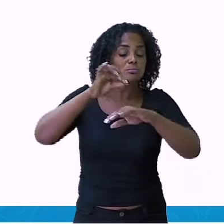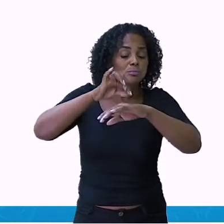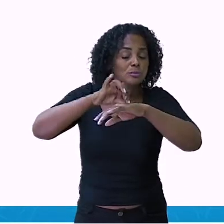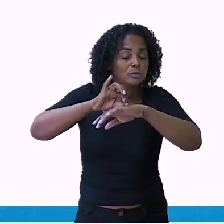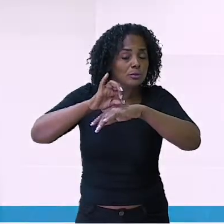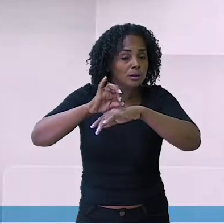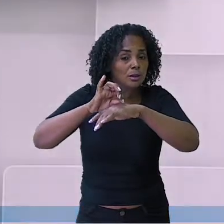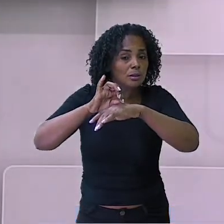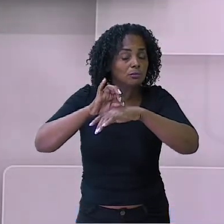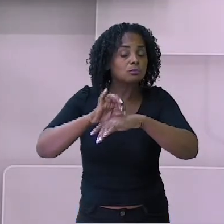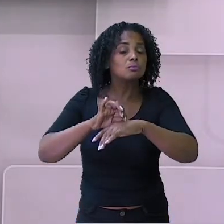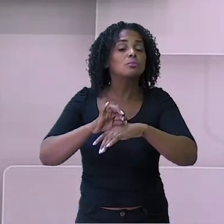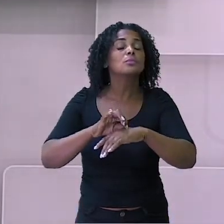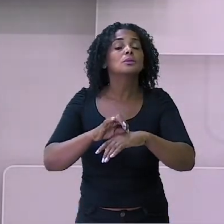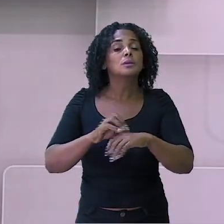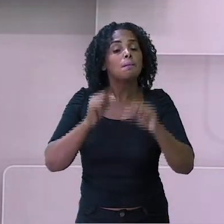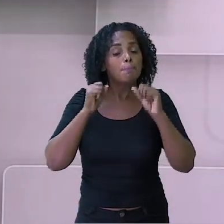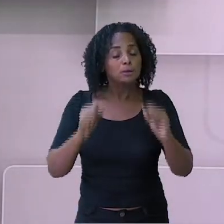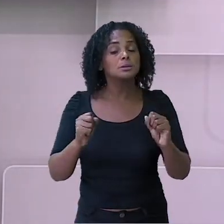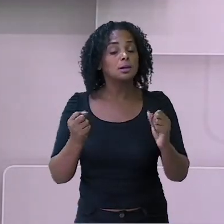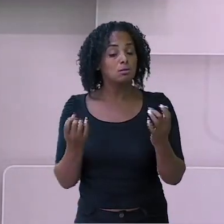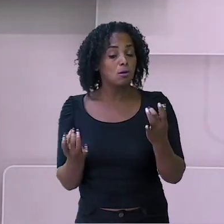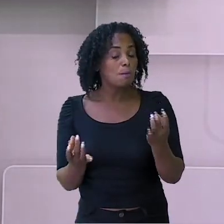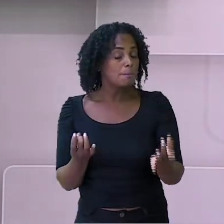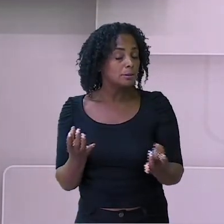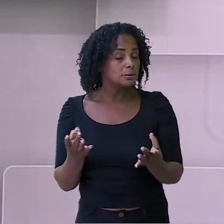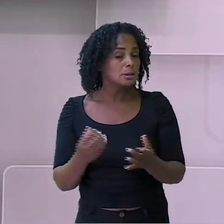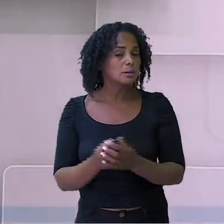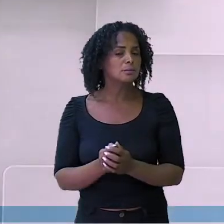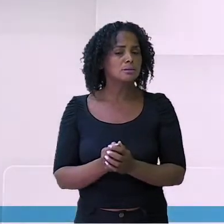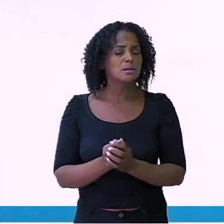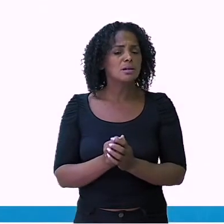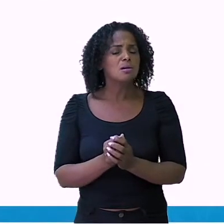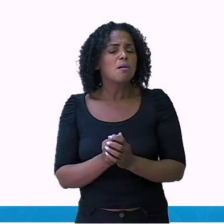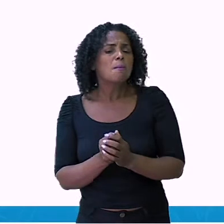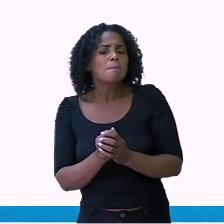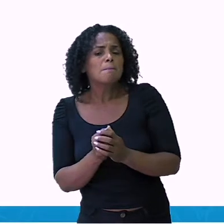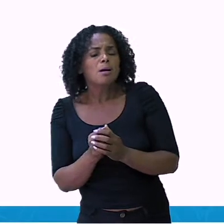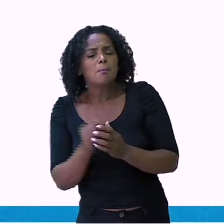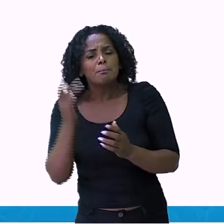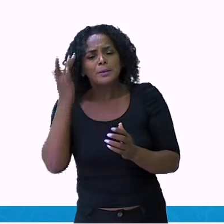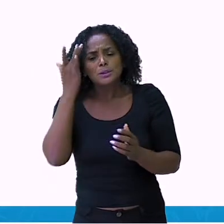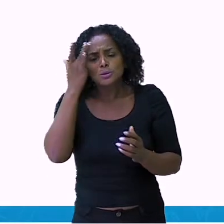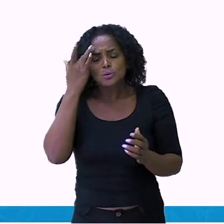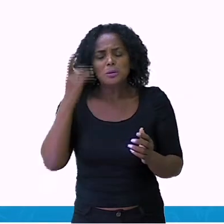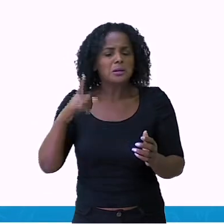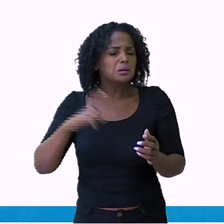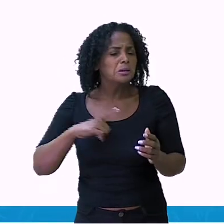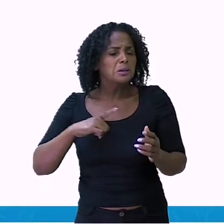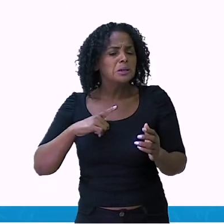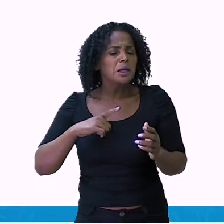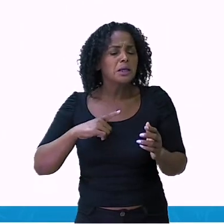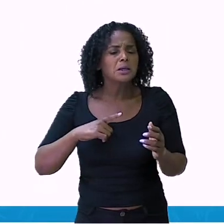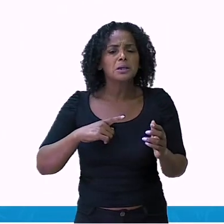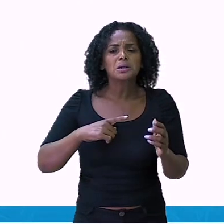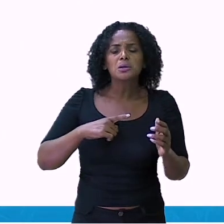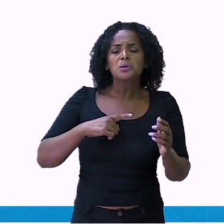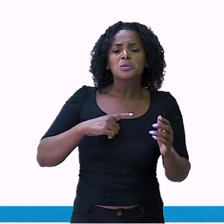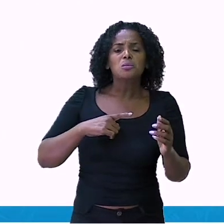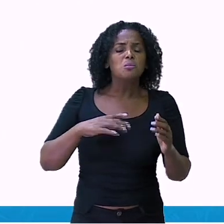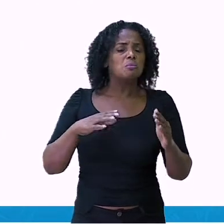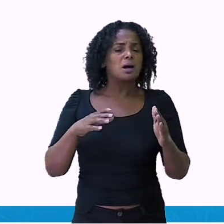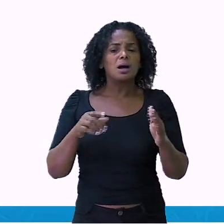é um comerciante. Então, o pequeno comerciante aí do seu bairro, né, que tem uma venda, uma mercearia,